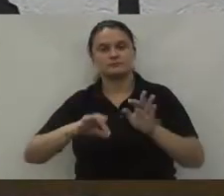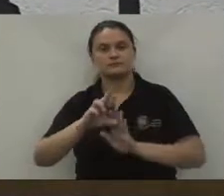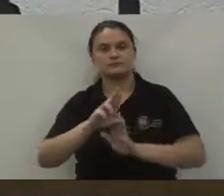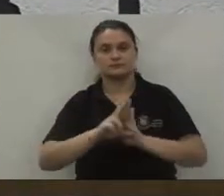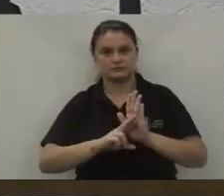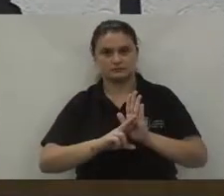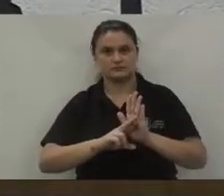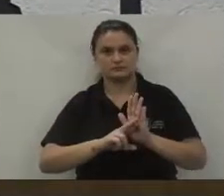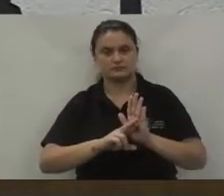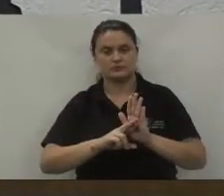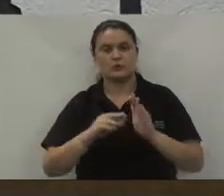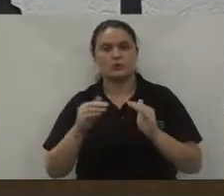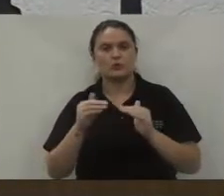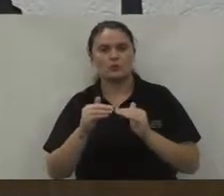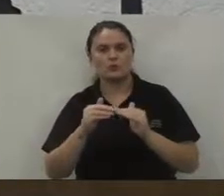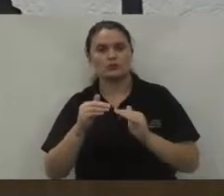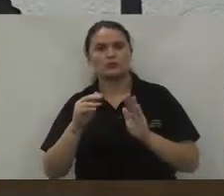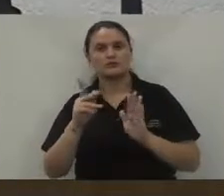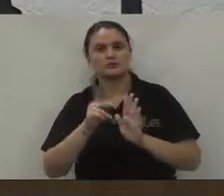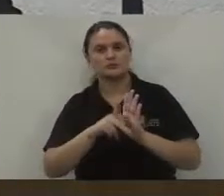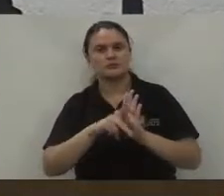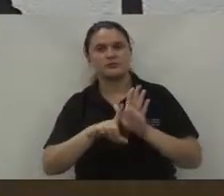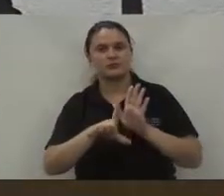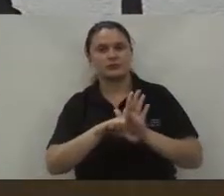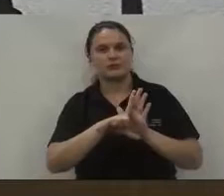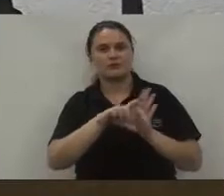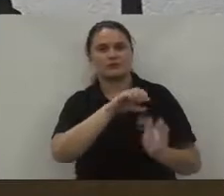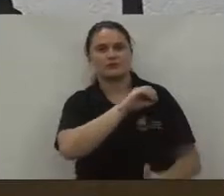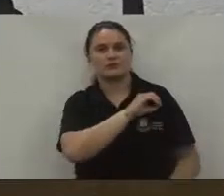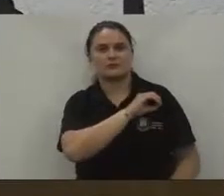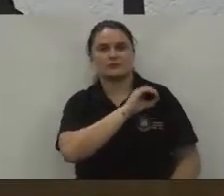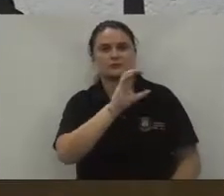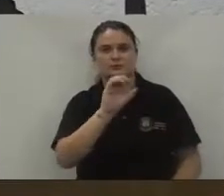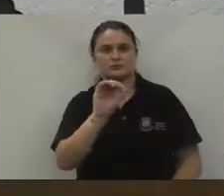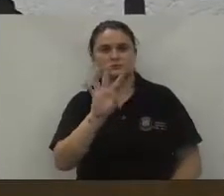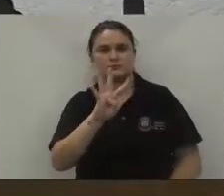Final. Favorável ao projeto de lei ordinária número